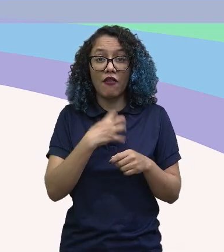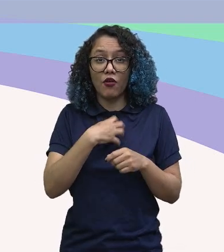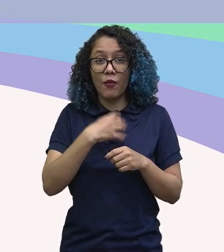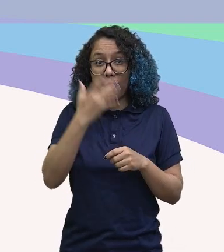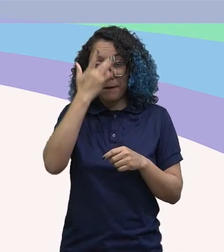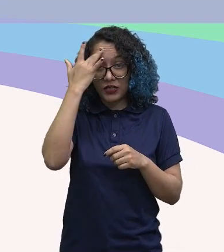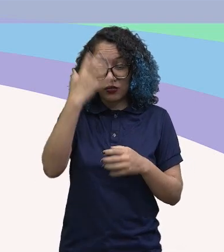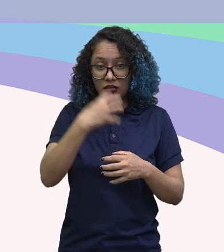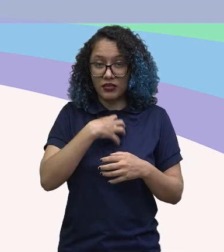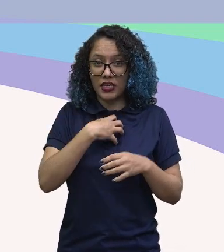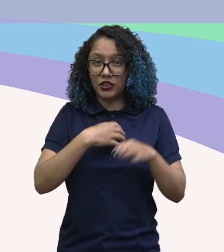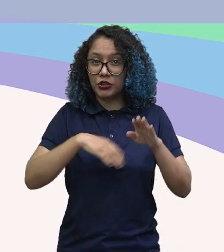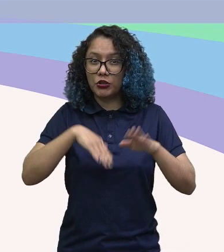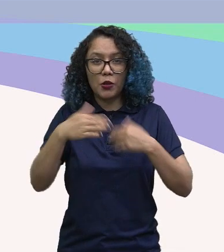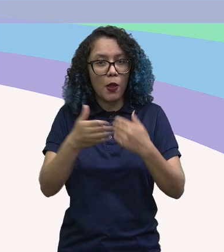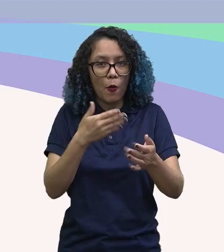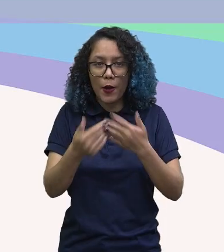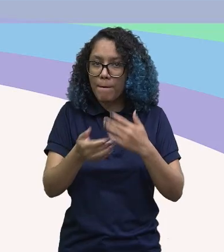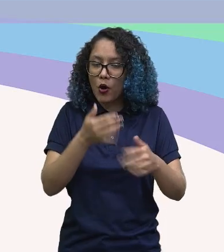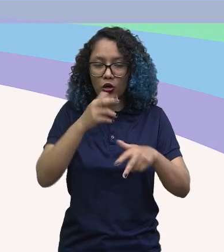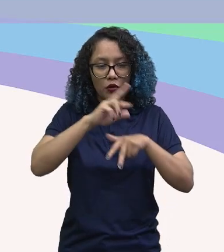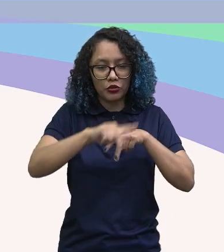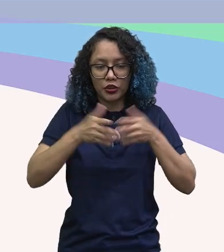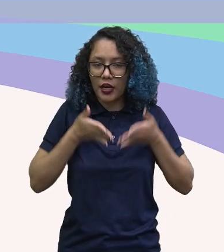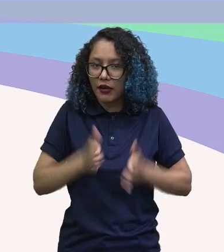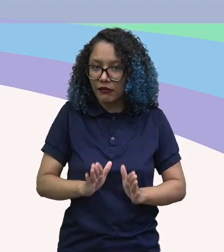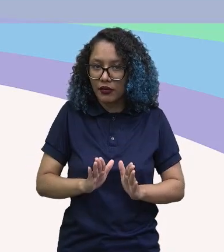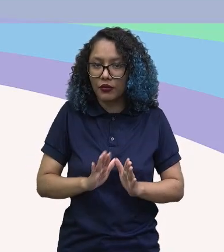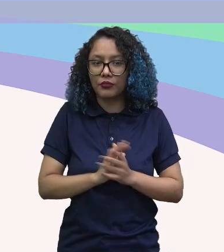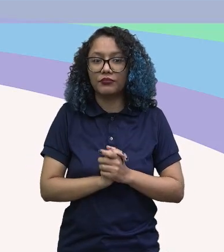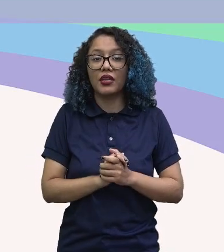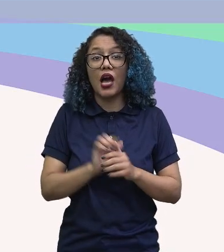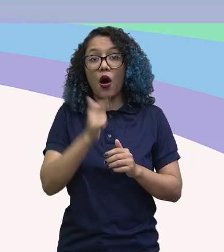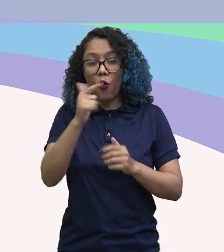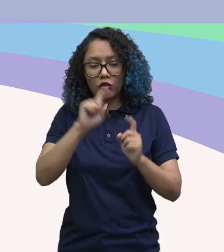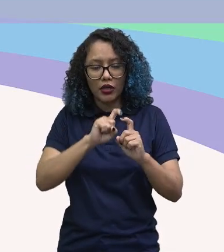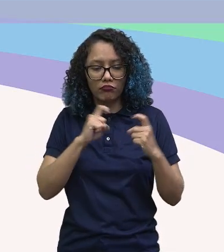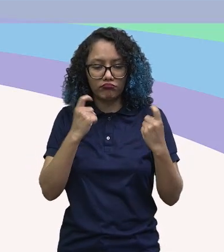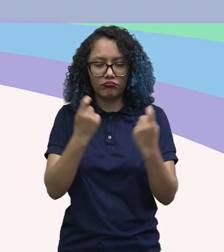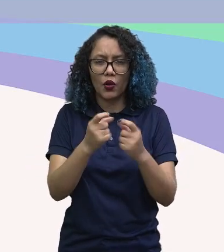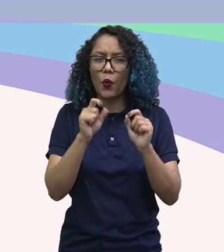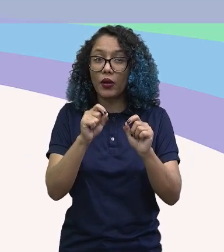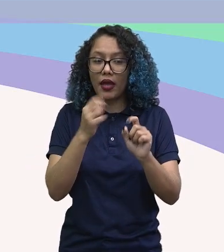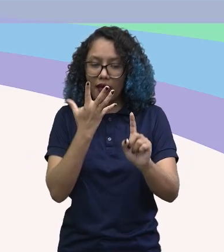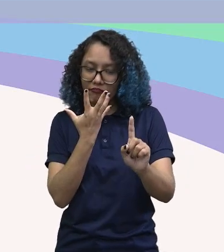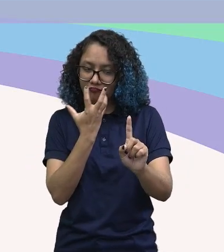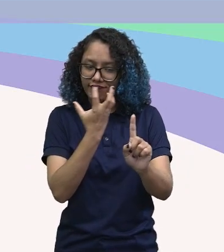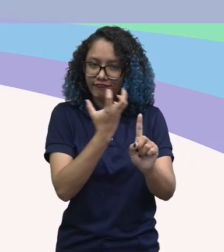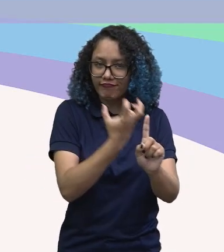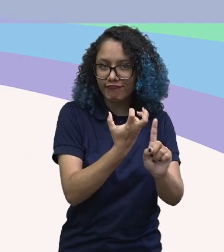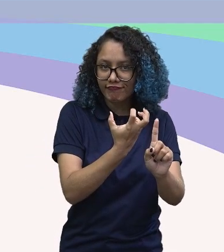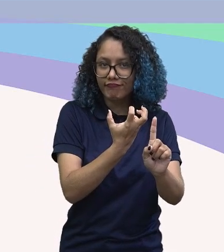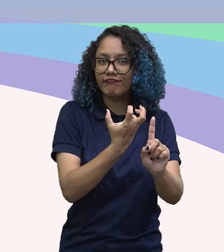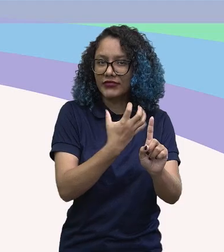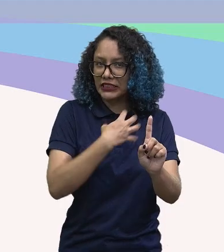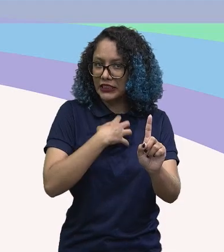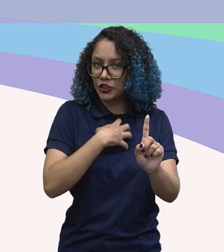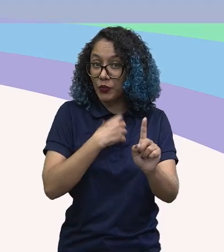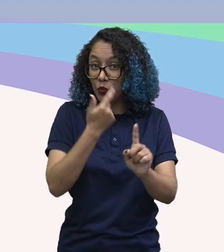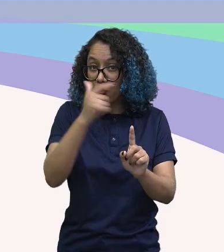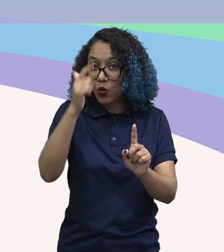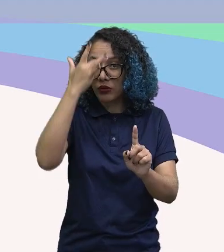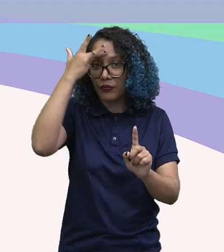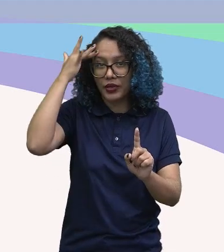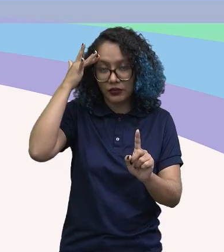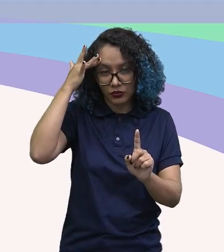independente do seu gênero de nascimento. A orientação sexual é a atração que ela sente por outra